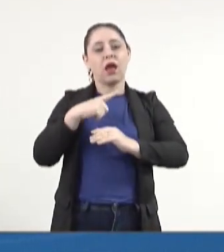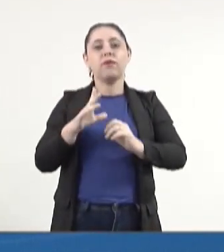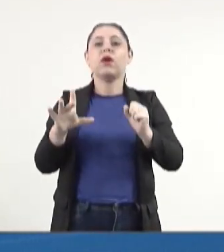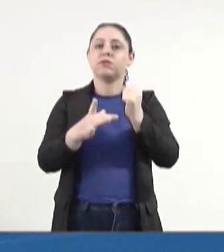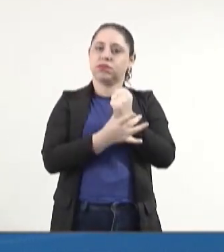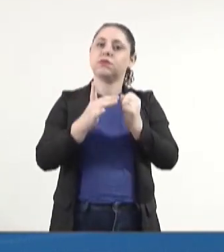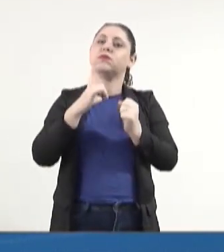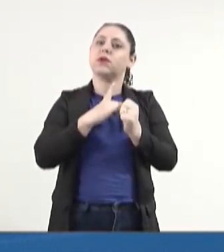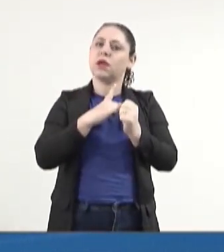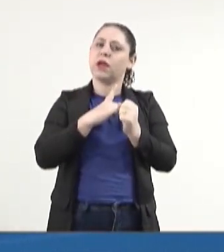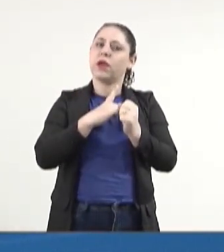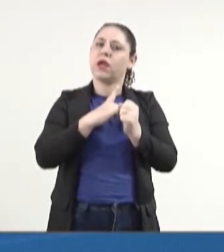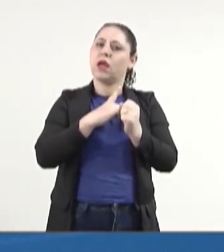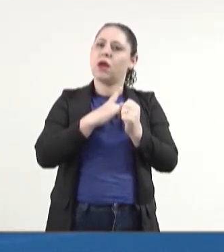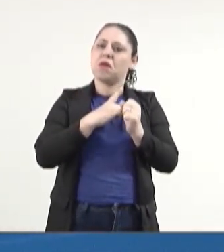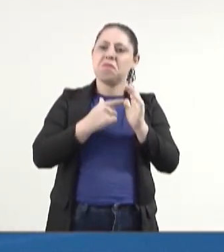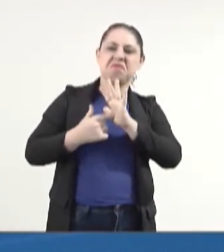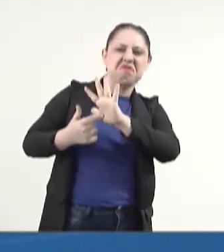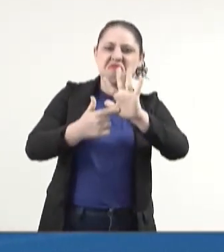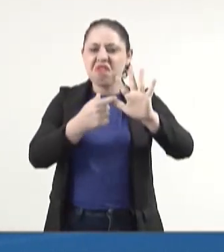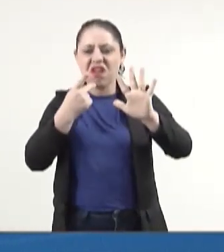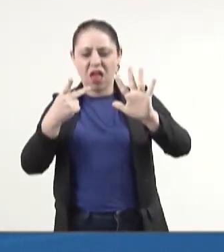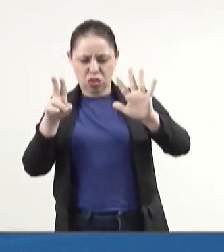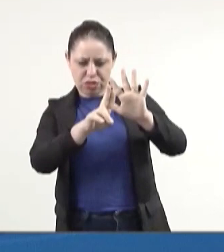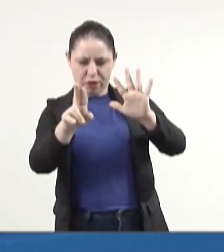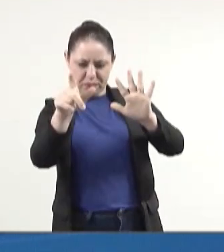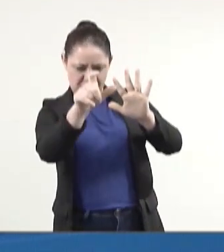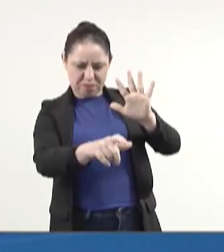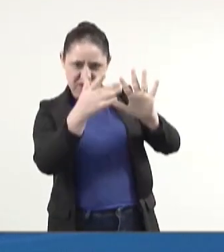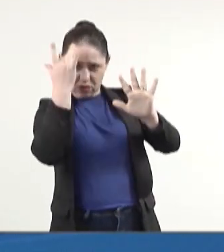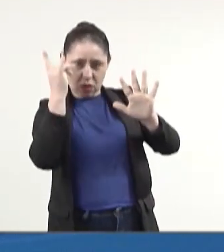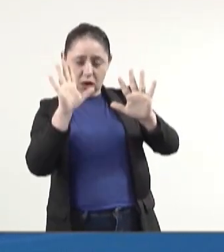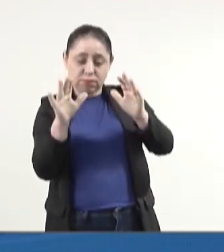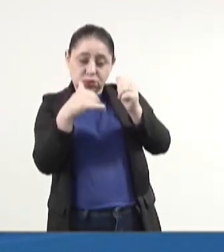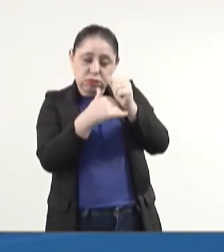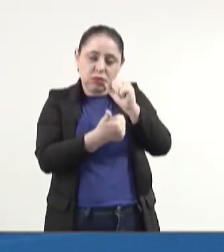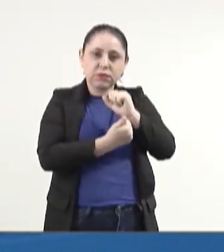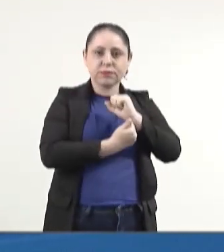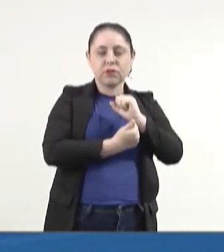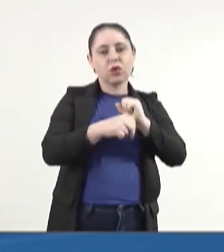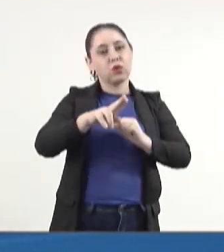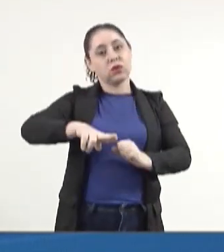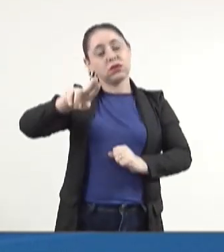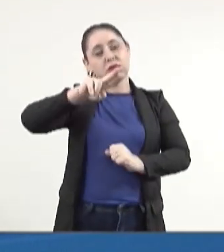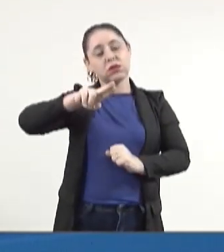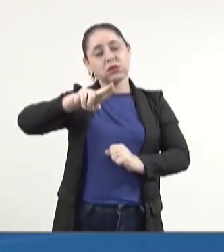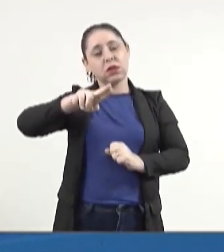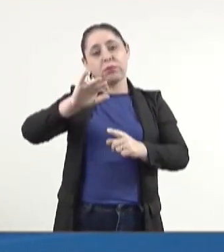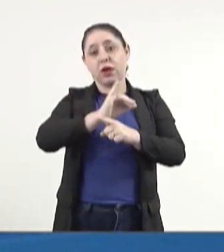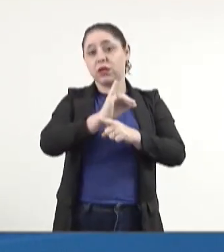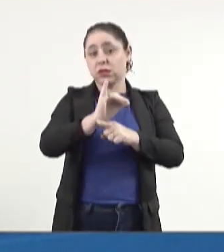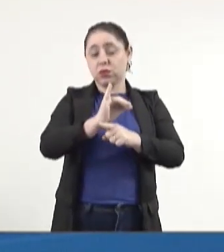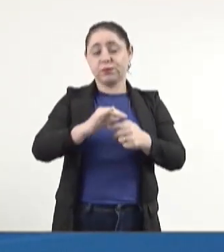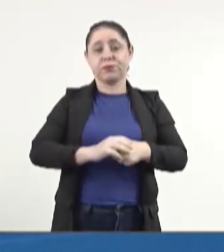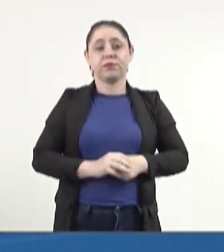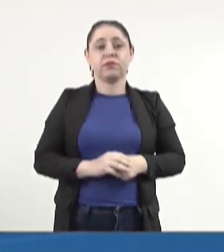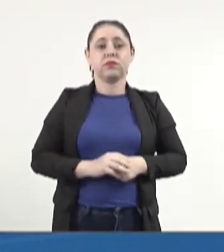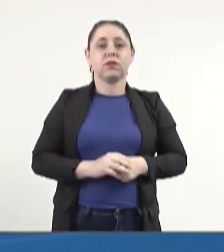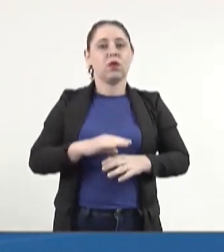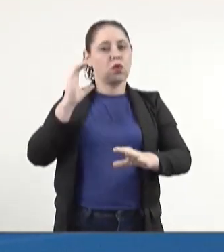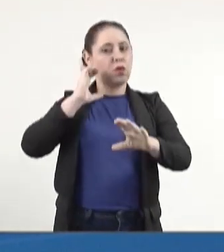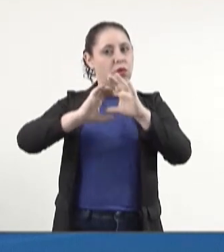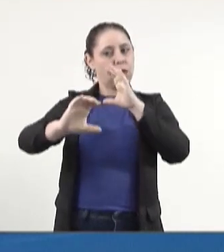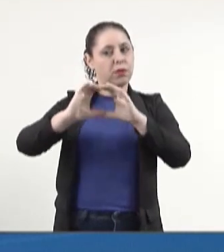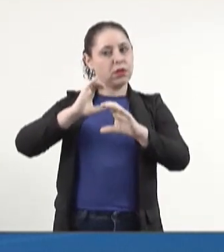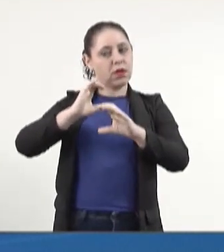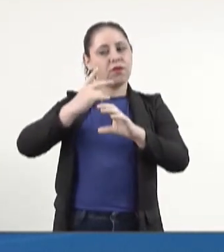forma segura, sem expor as vítimas aos maiores riscos, utilizando o seguinte mecanismo: